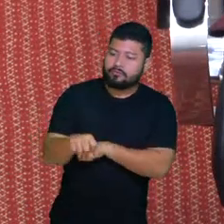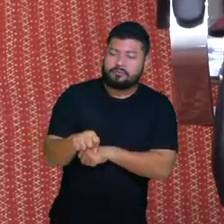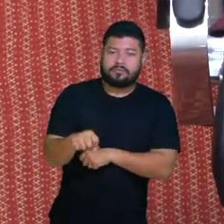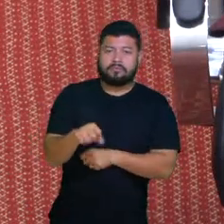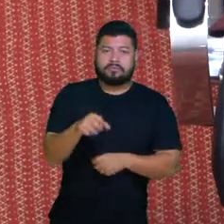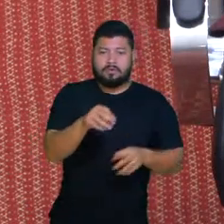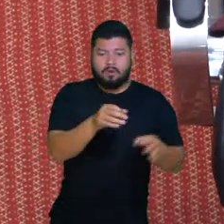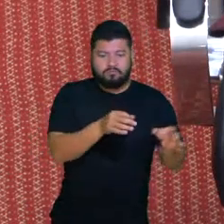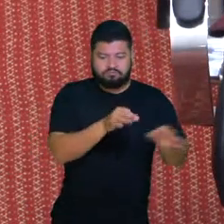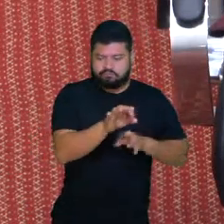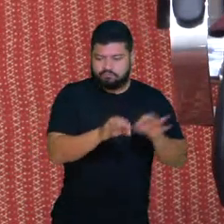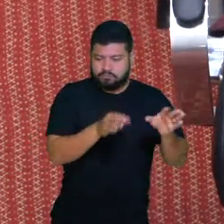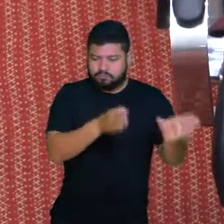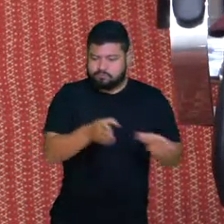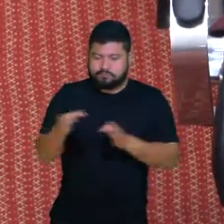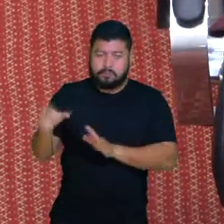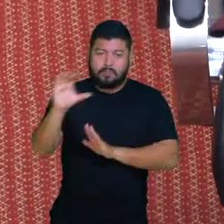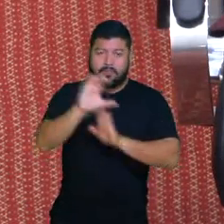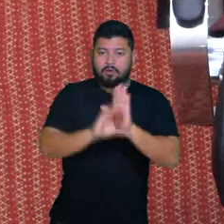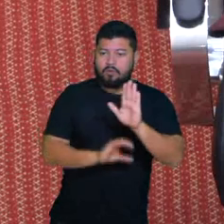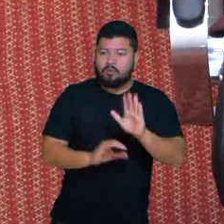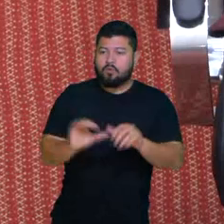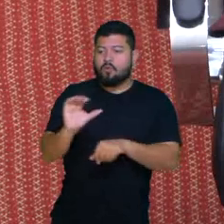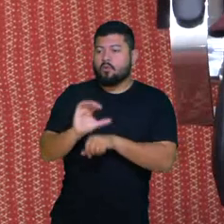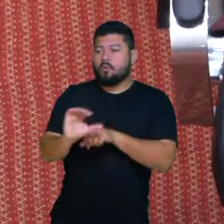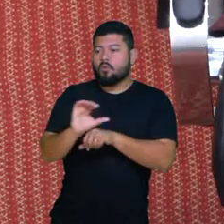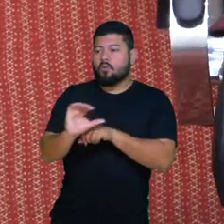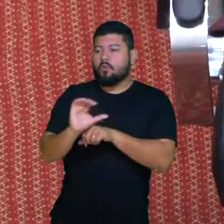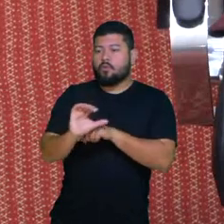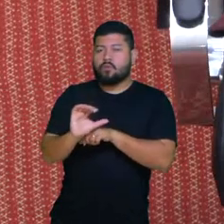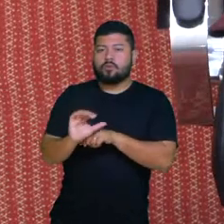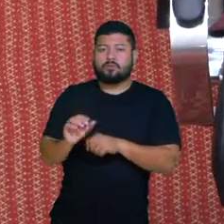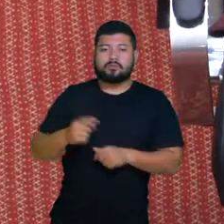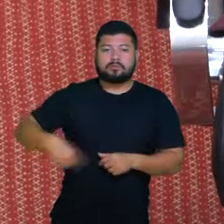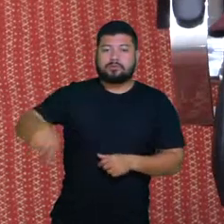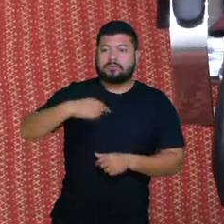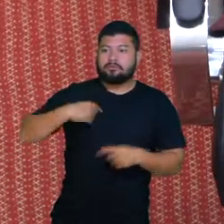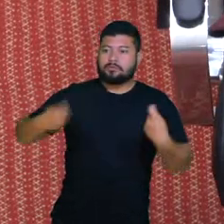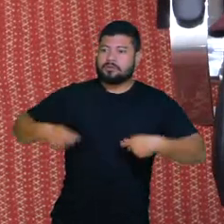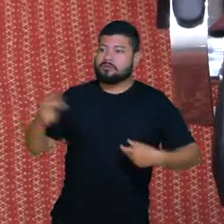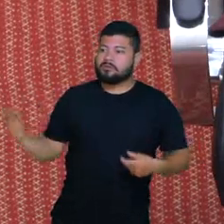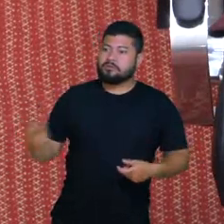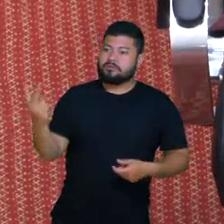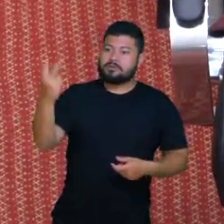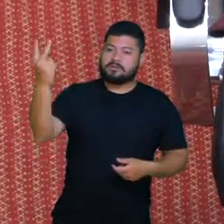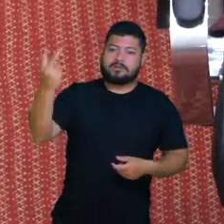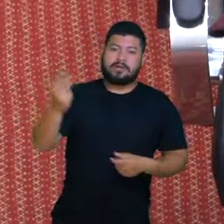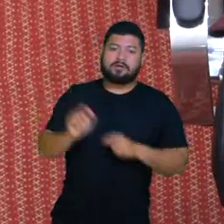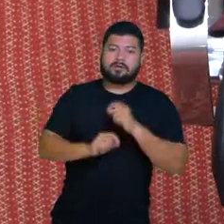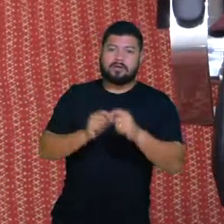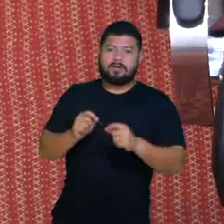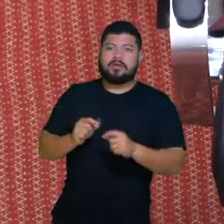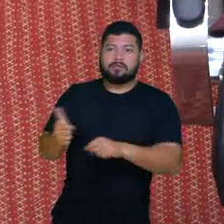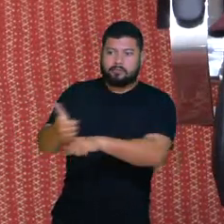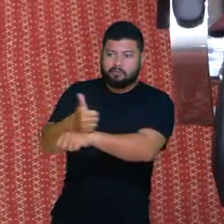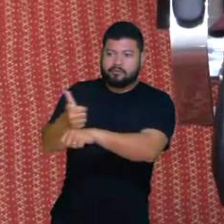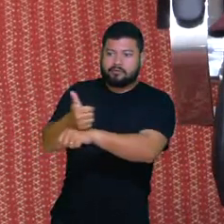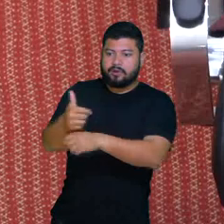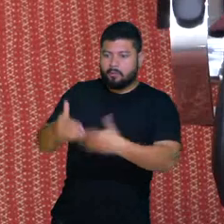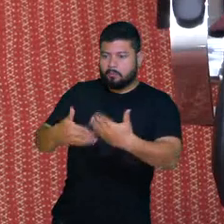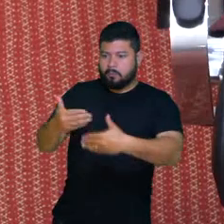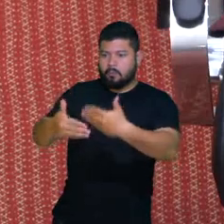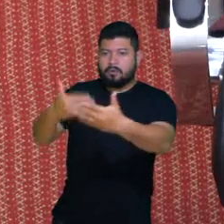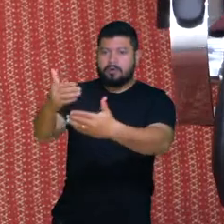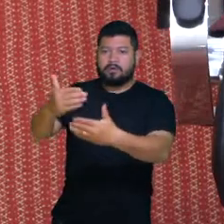os currículos de alguns cursos eu acho que a gente tem que valorizar essa carreira para as pessoas poderem ser